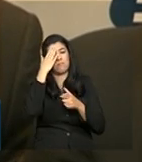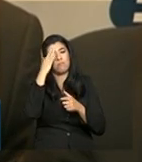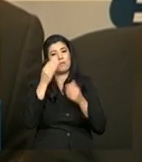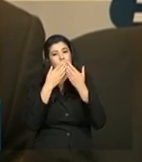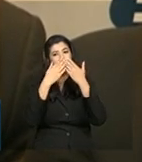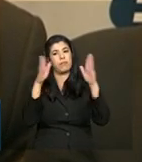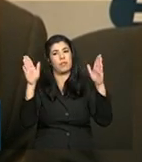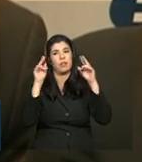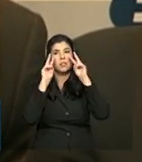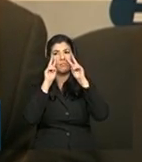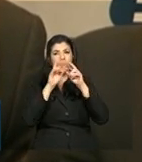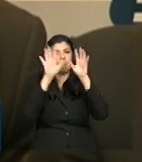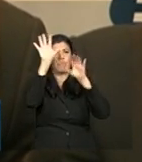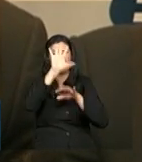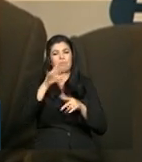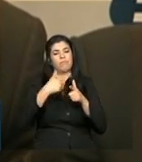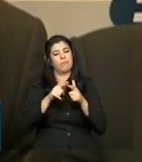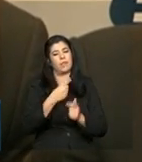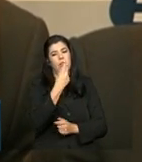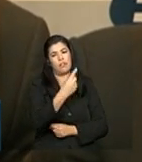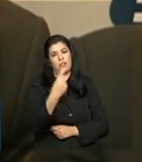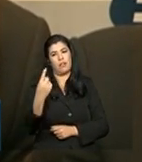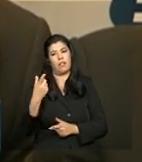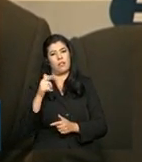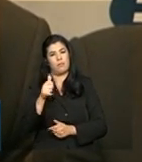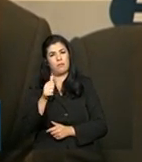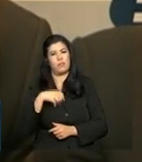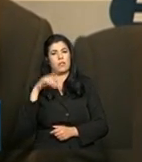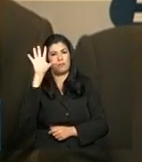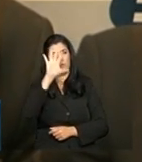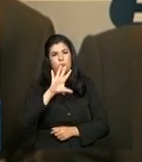vamos avaliar cada caso, tem que ser caso a caso. Tá?